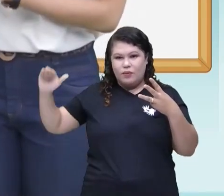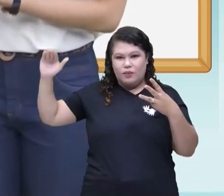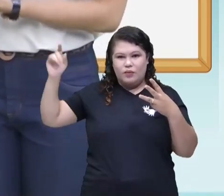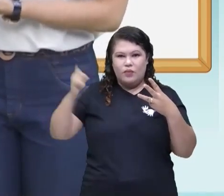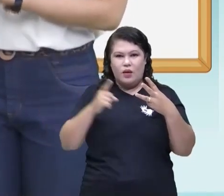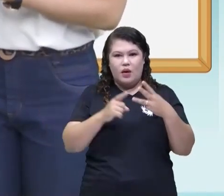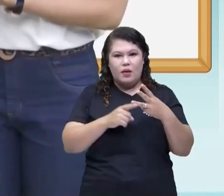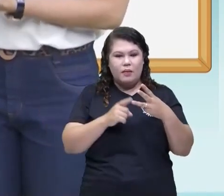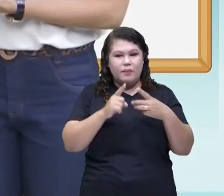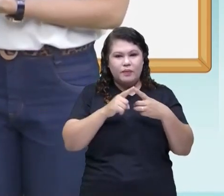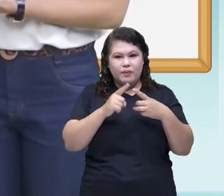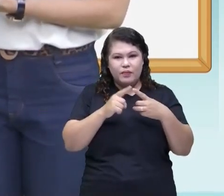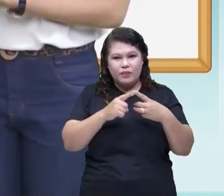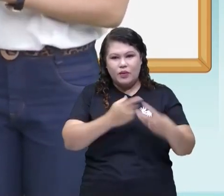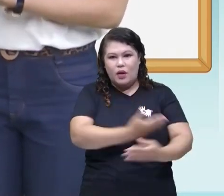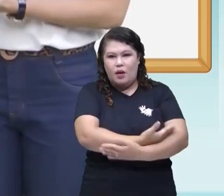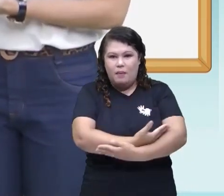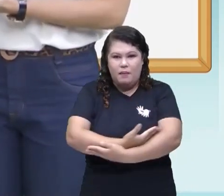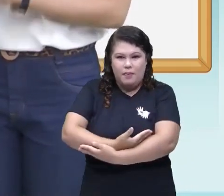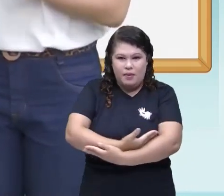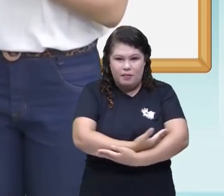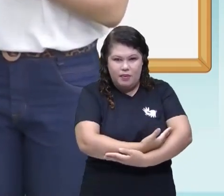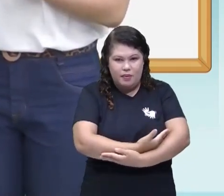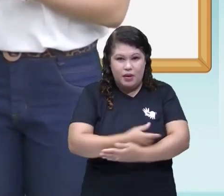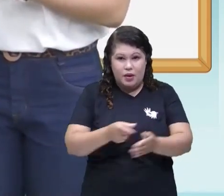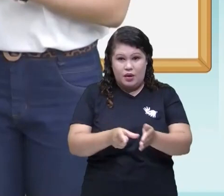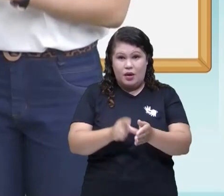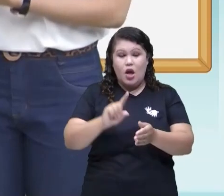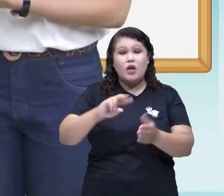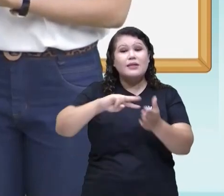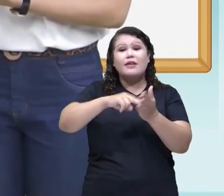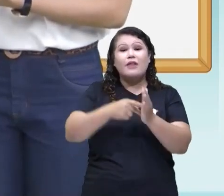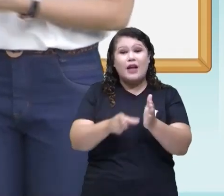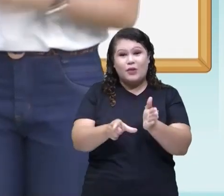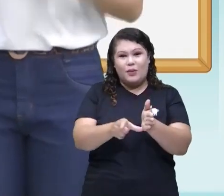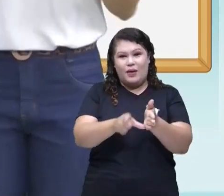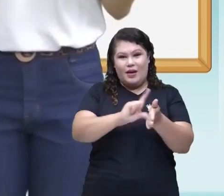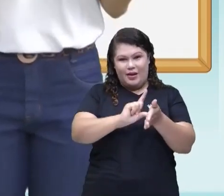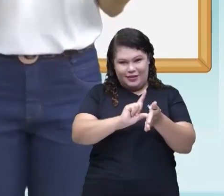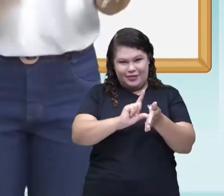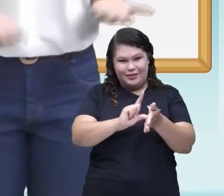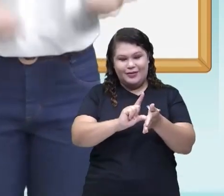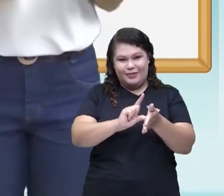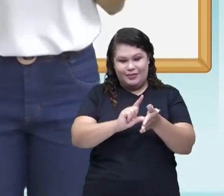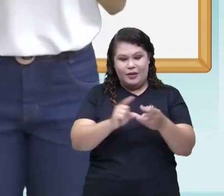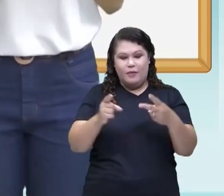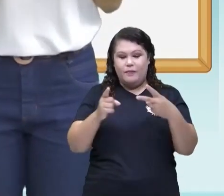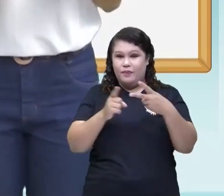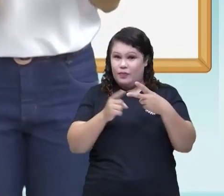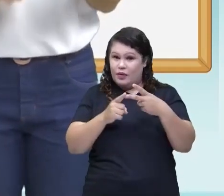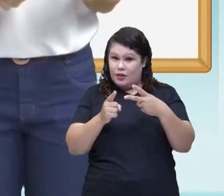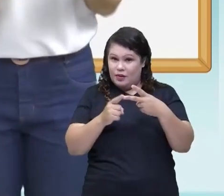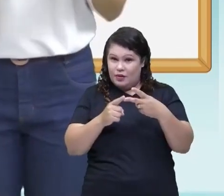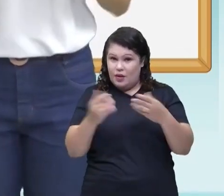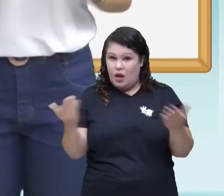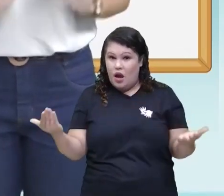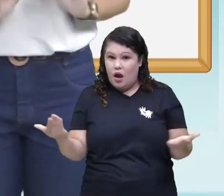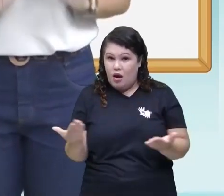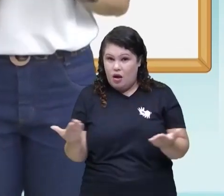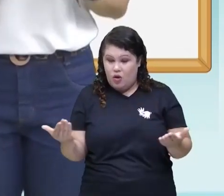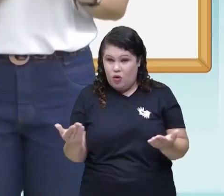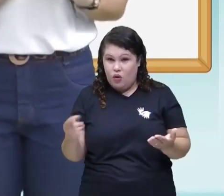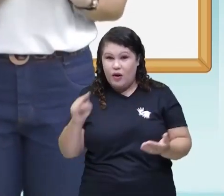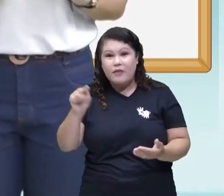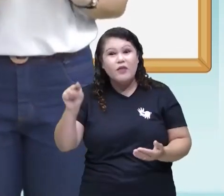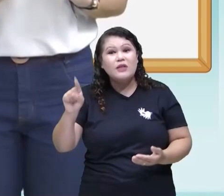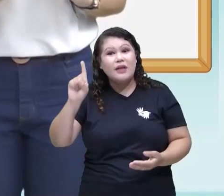com essa idade de vocês, antes vocês eram bebês. Agora vocês são o quê? Uma criança